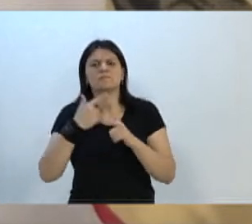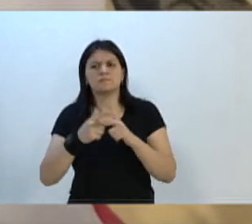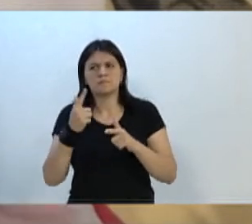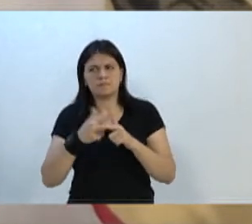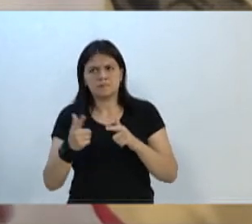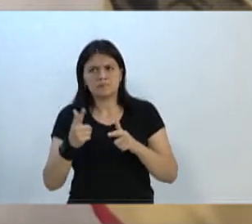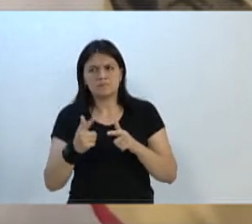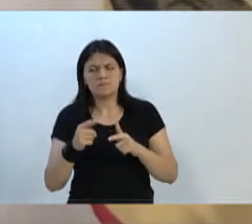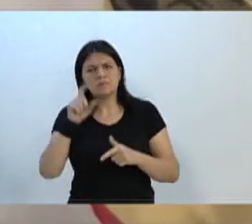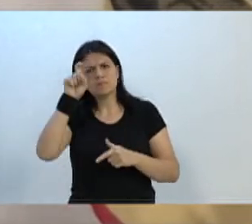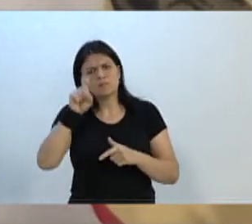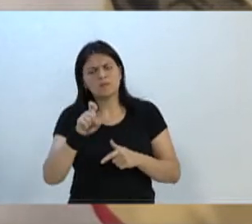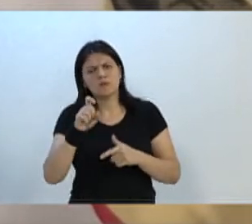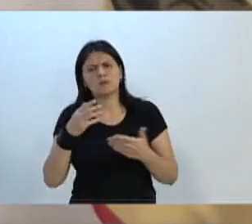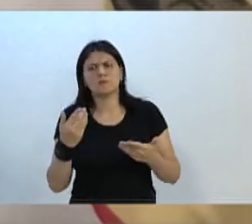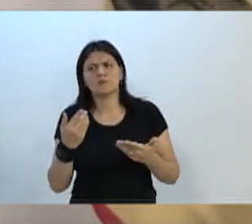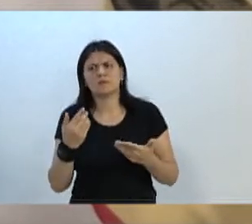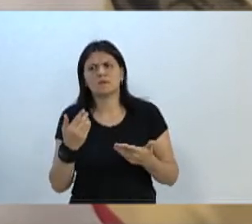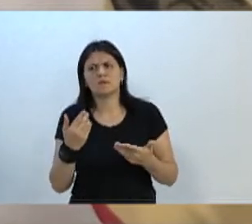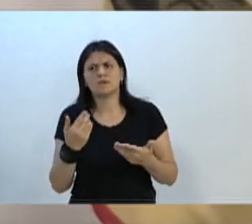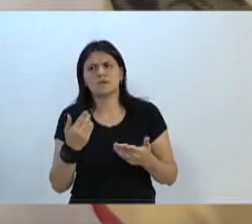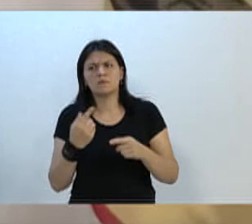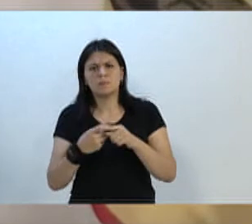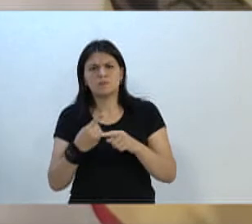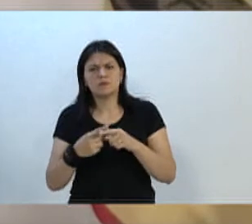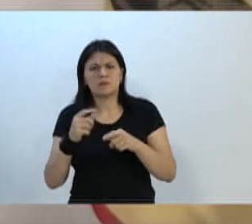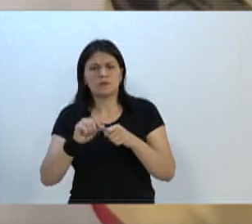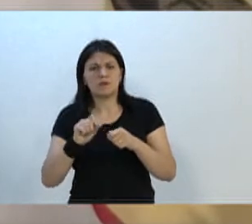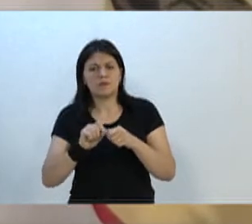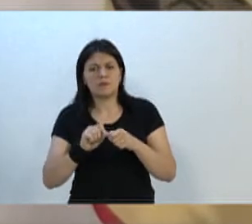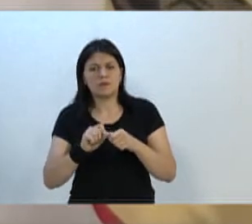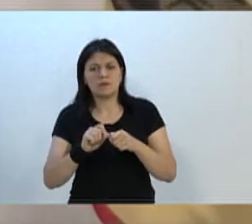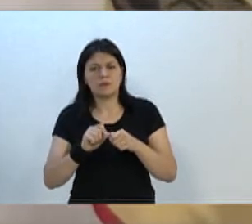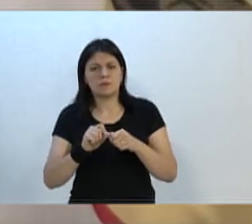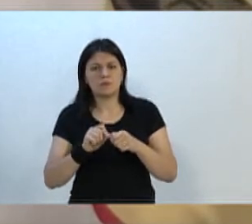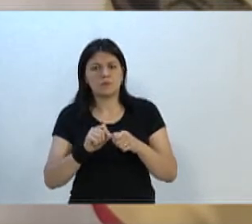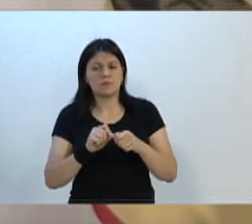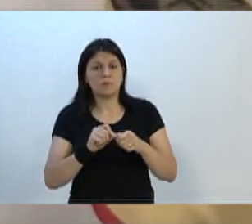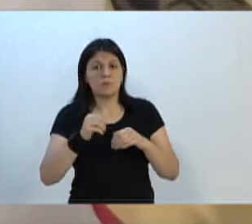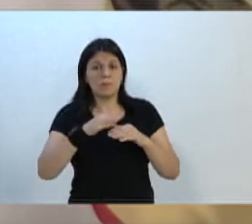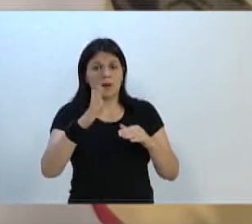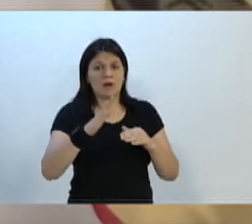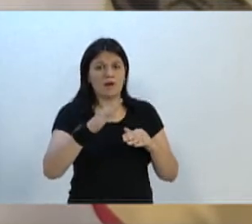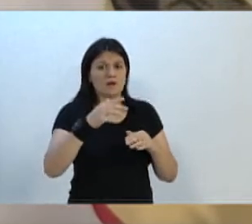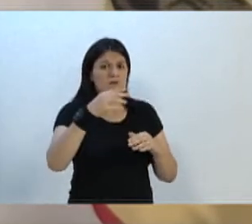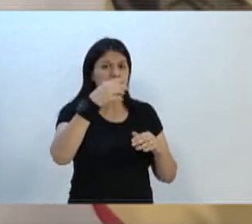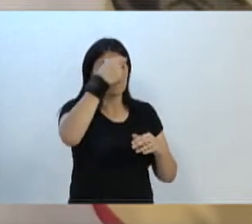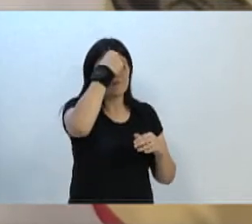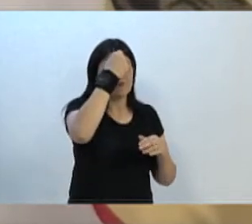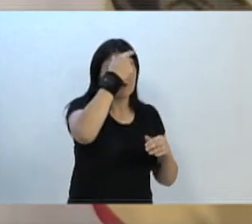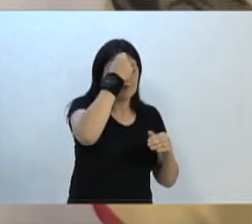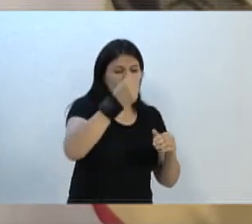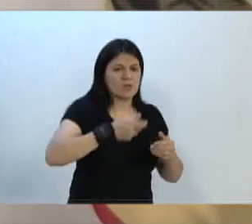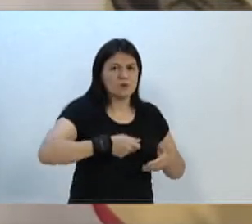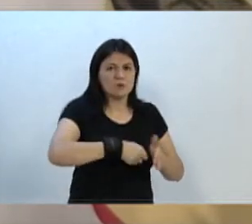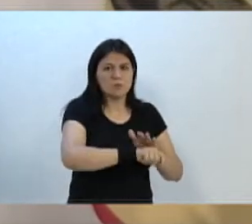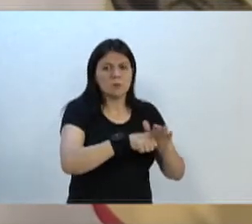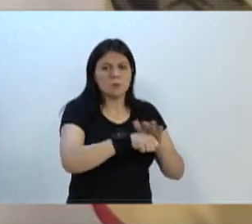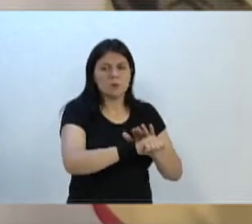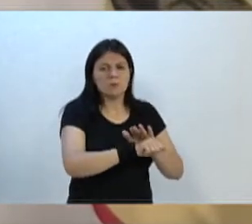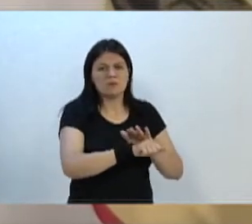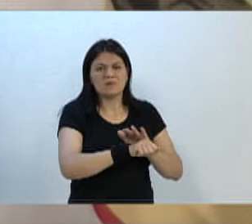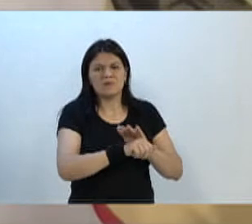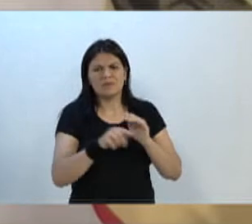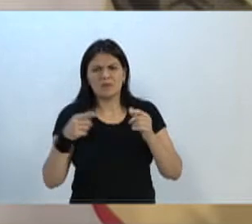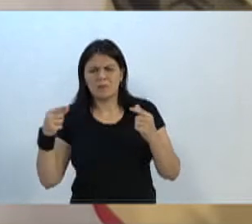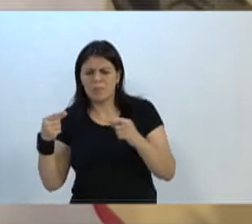será pelo fato de que são feitos investimentos maiores no ensino superior do que no ensino básico nos municípios será